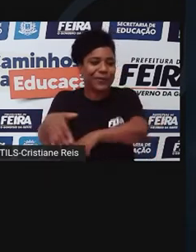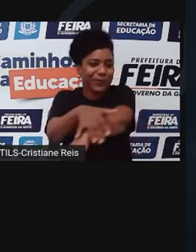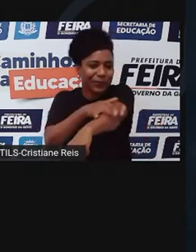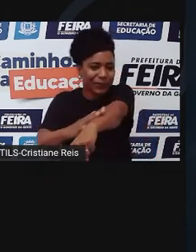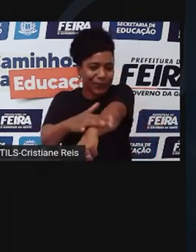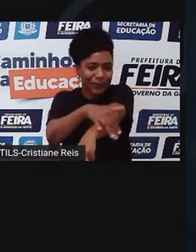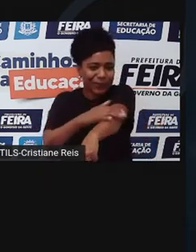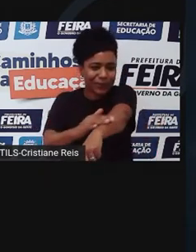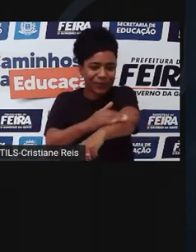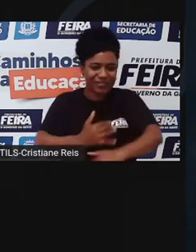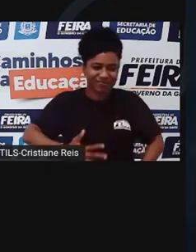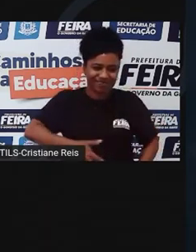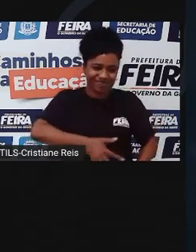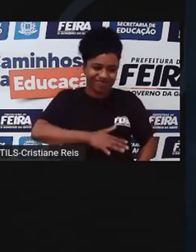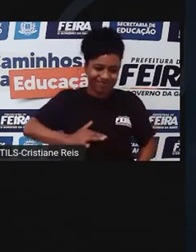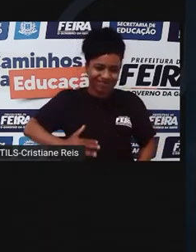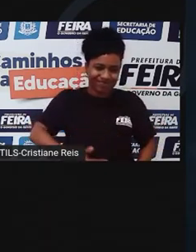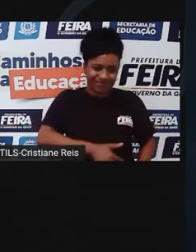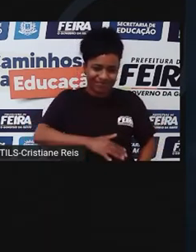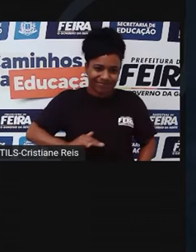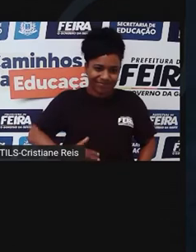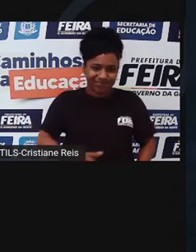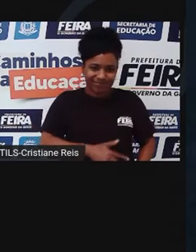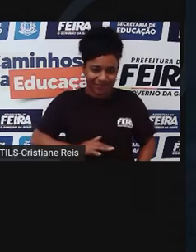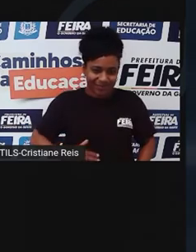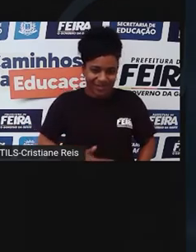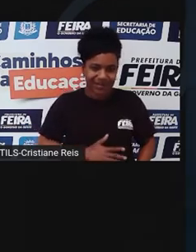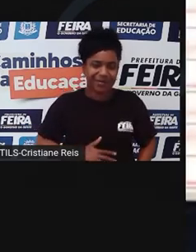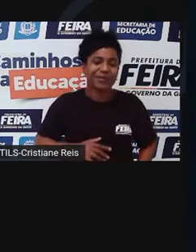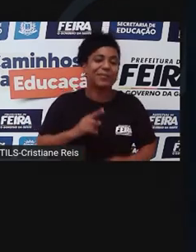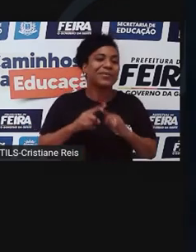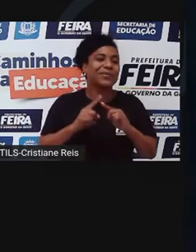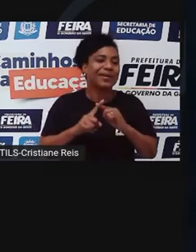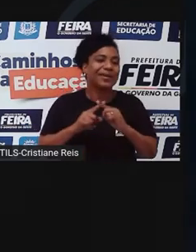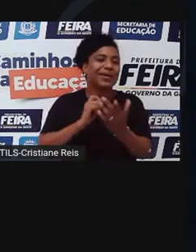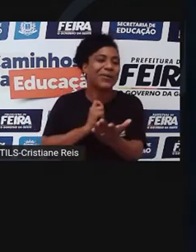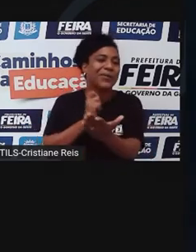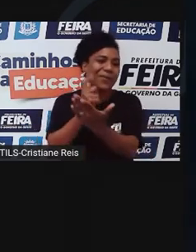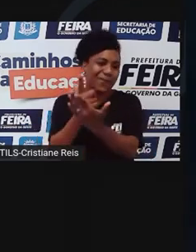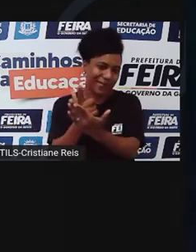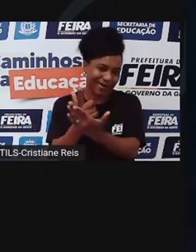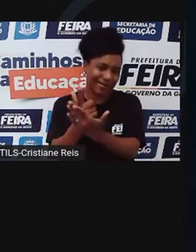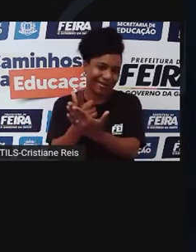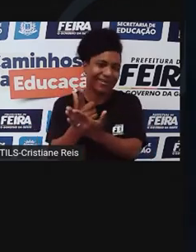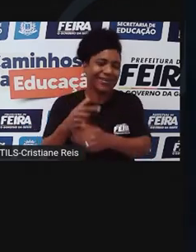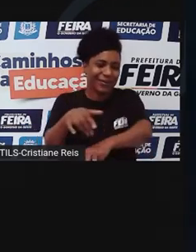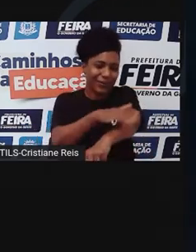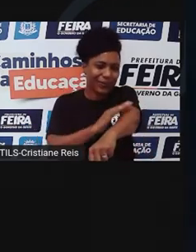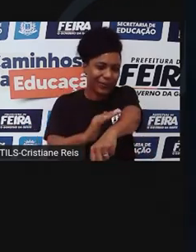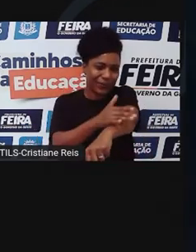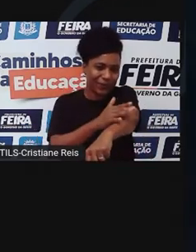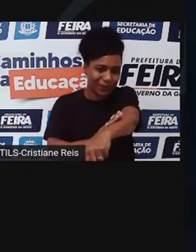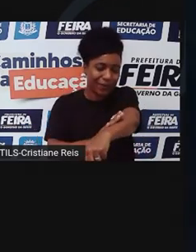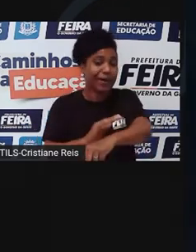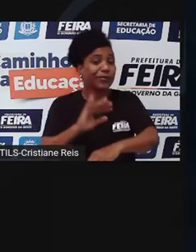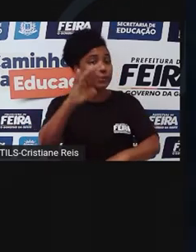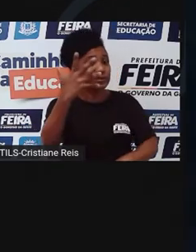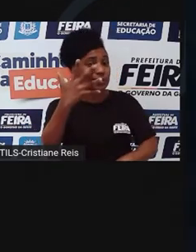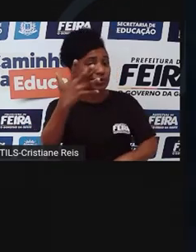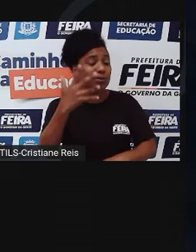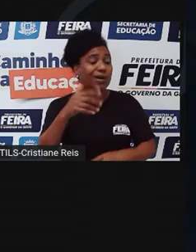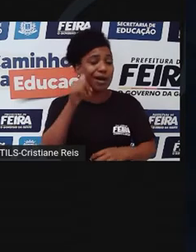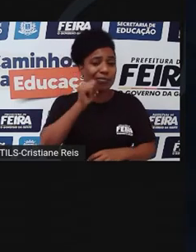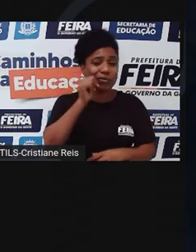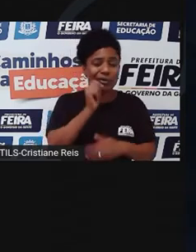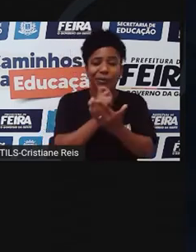a loja descobriu que uma garota estava grávida antes do pai dela. Algumas vezes, as relações podem ser bem inesperadas. Menções